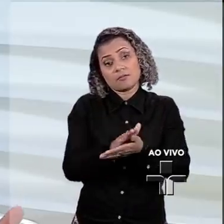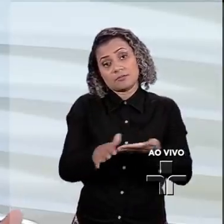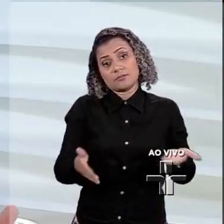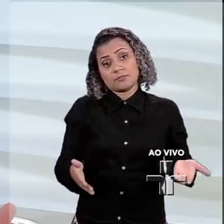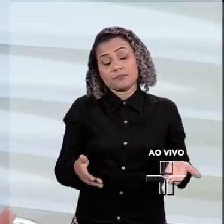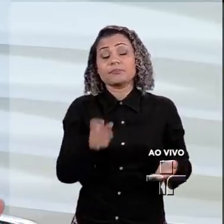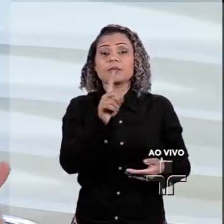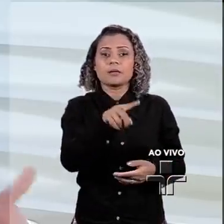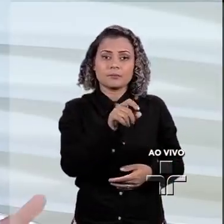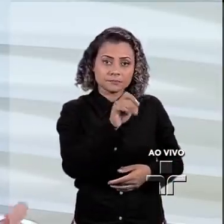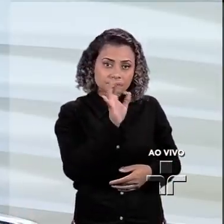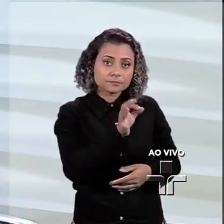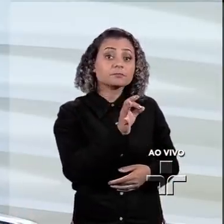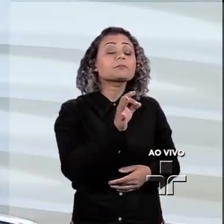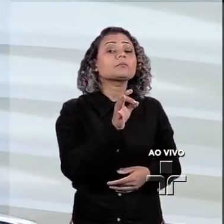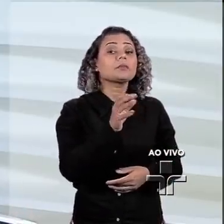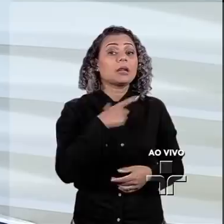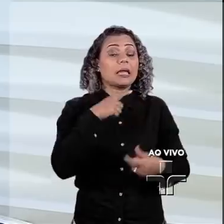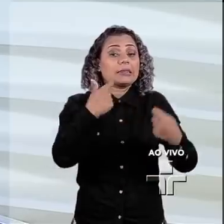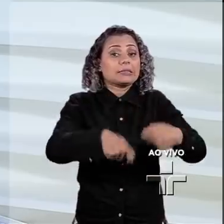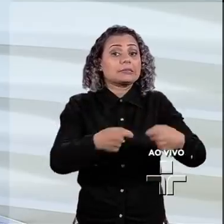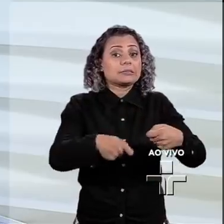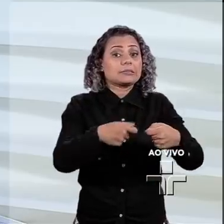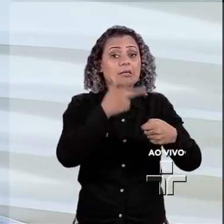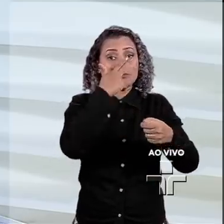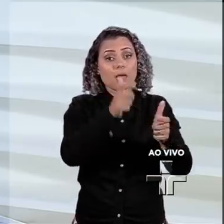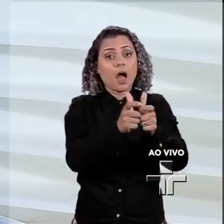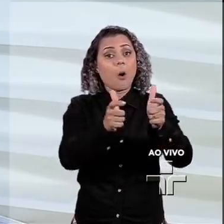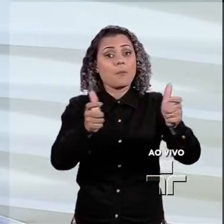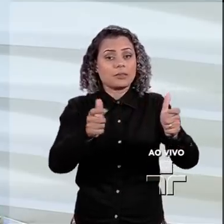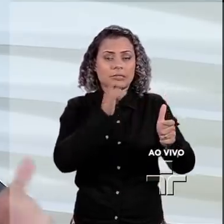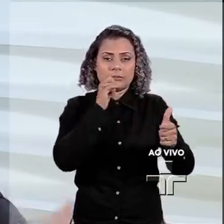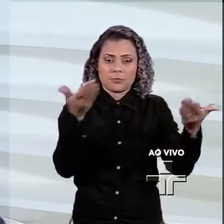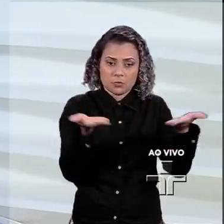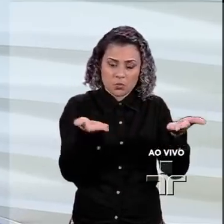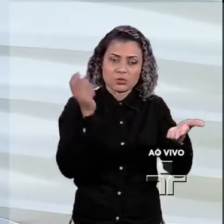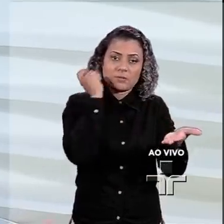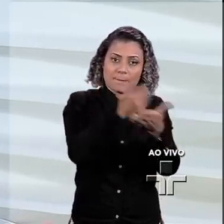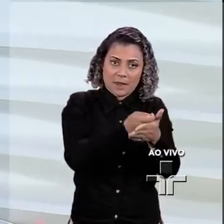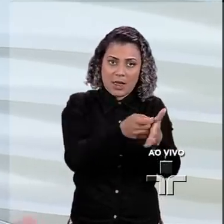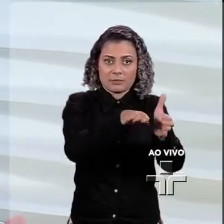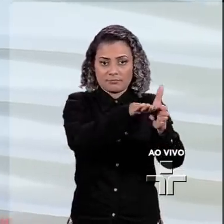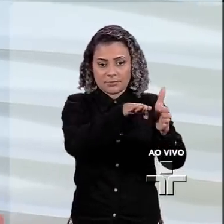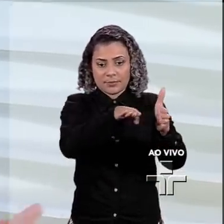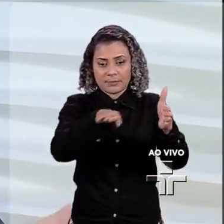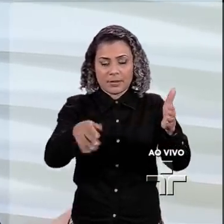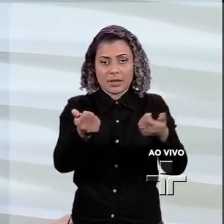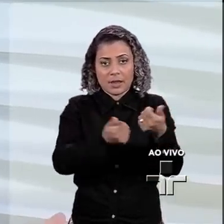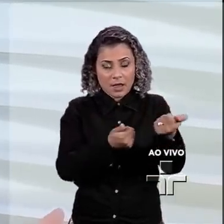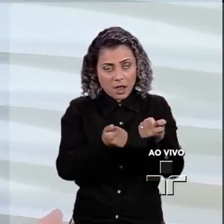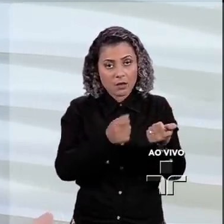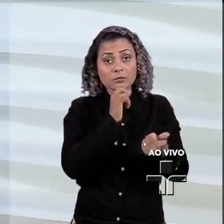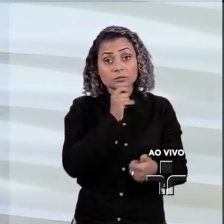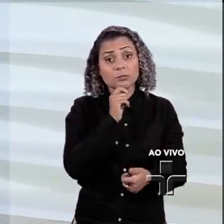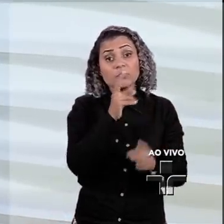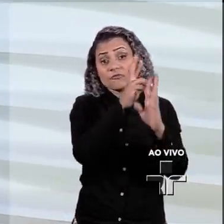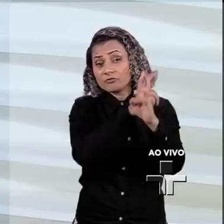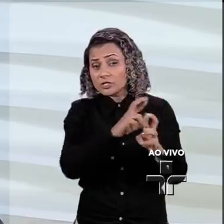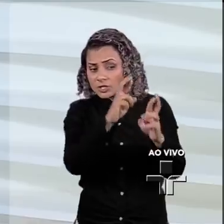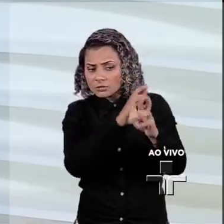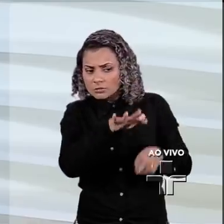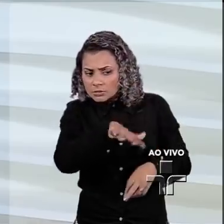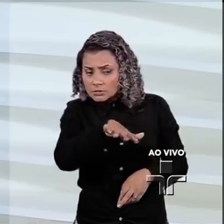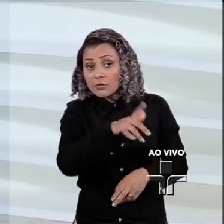de aumentar, ele pagando o que paga já hoje, mas com fiscalização, na verdade você vai ter